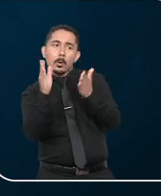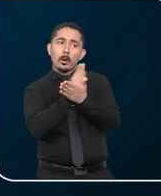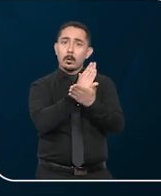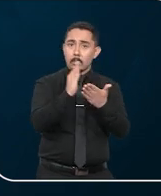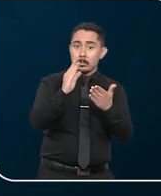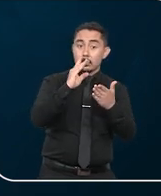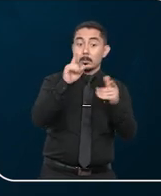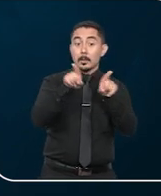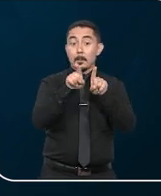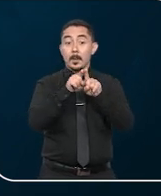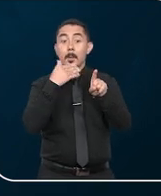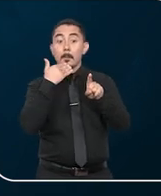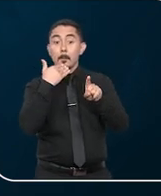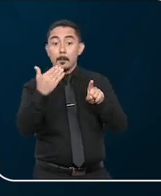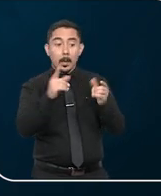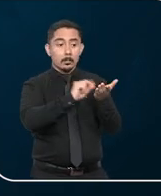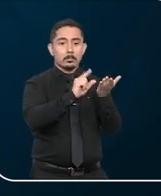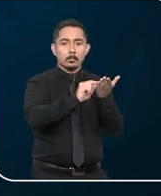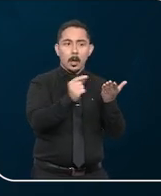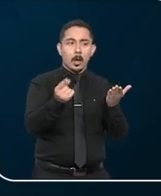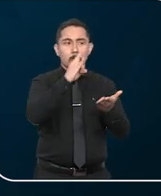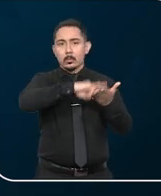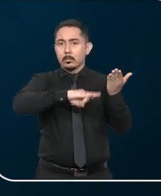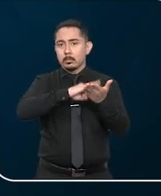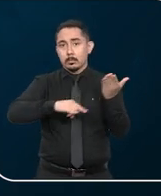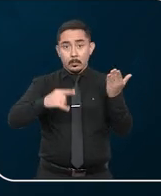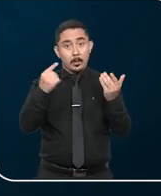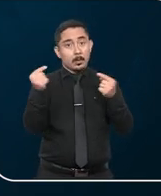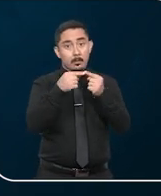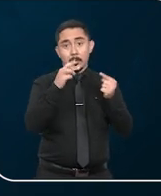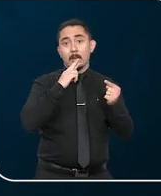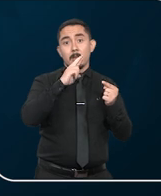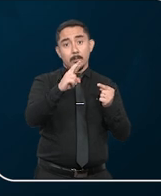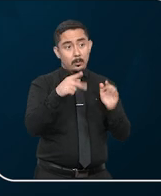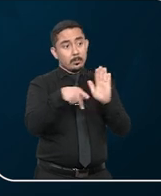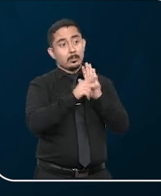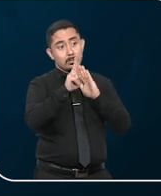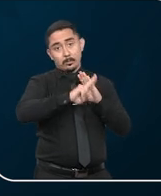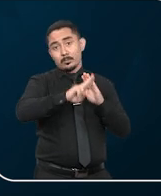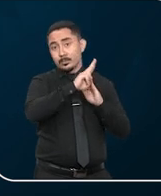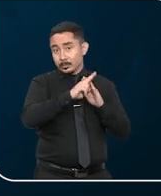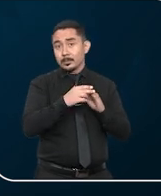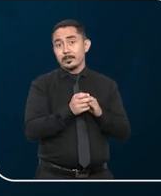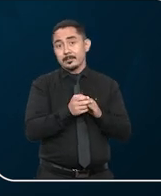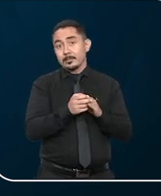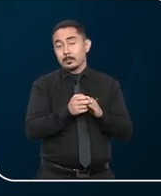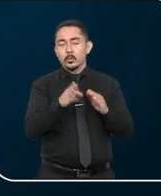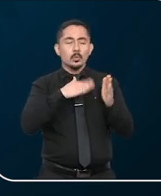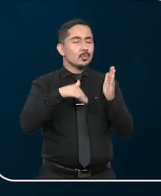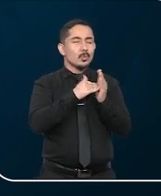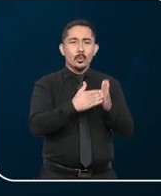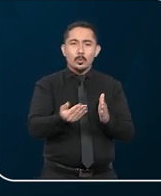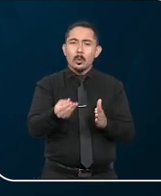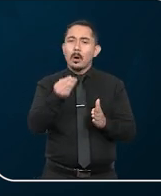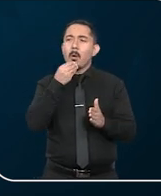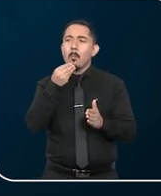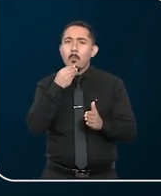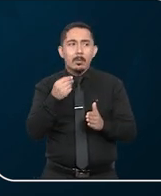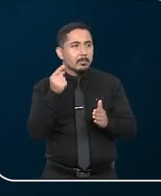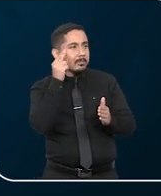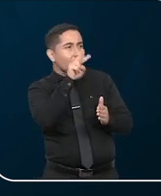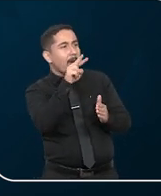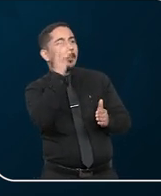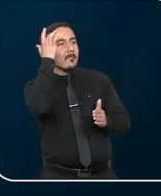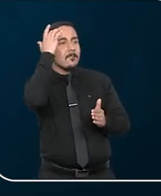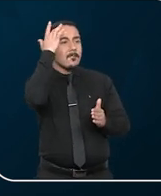algumas perguntas e solicita dados e documentos com base nas respostas fornecidas pelo usuário. Tudo isso de forma